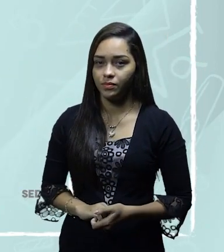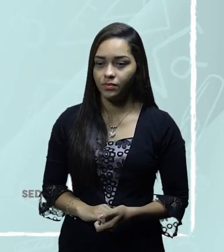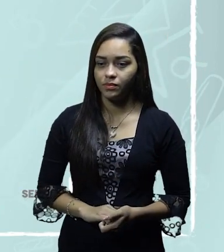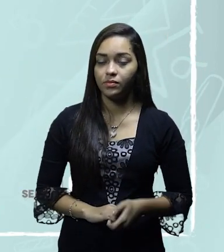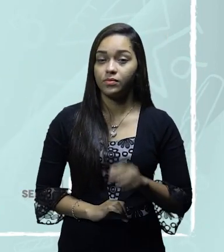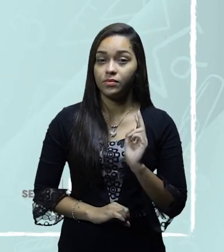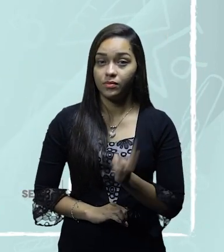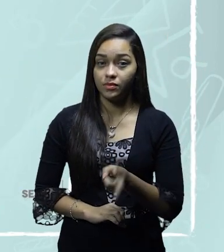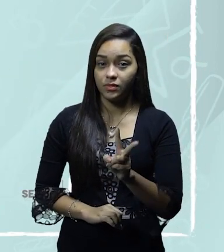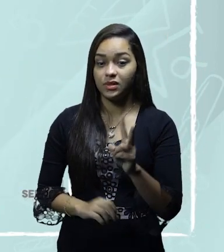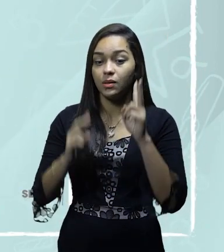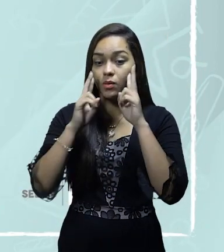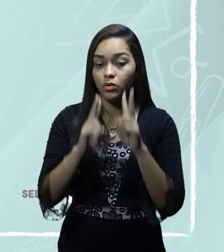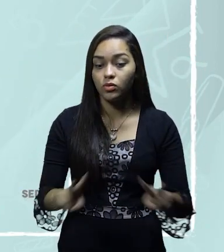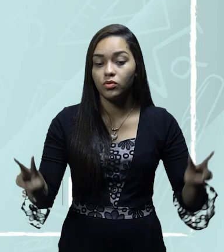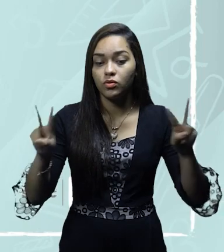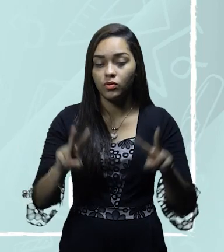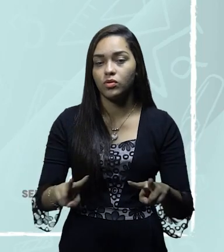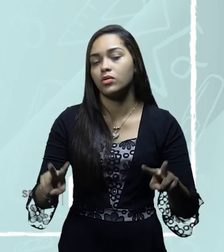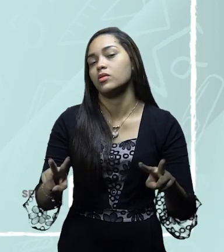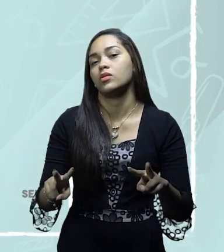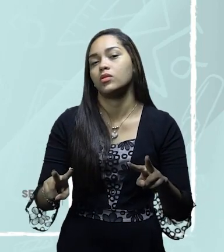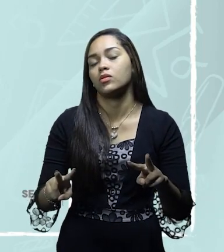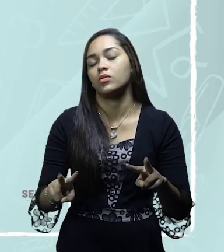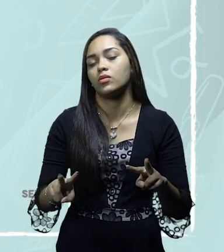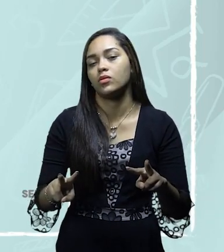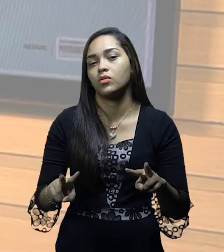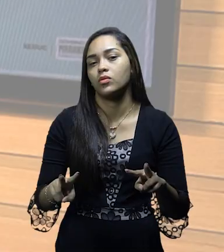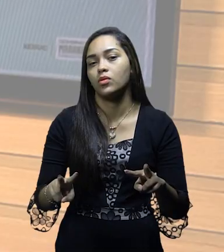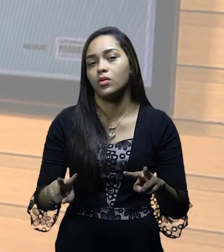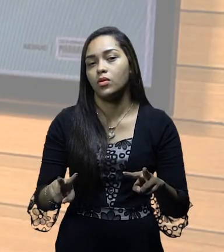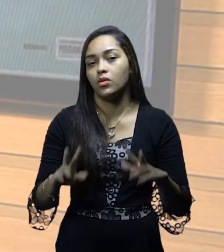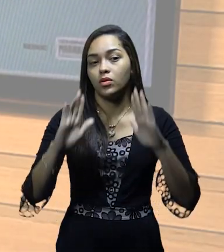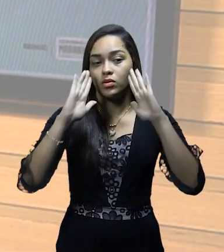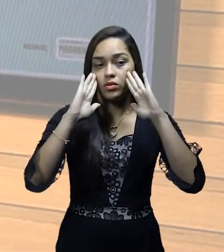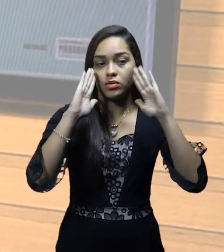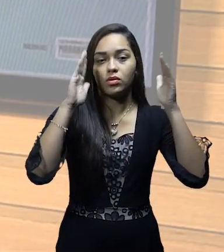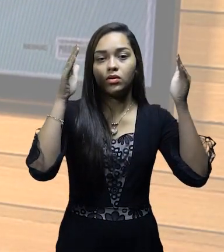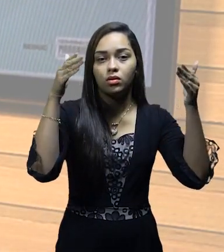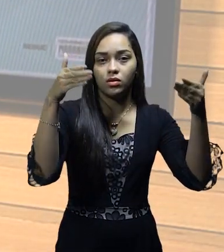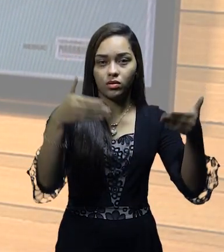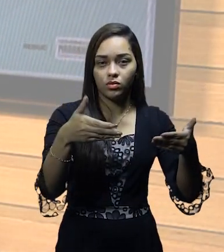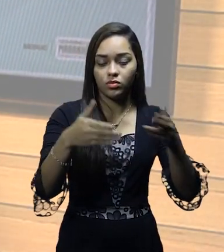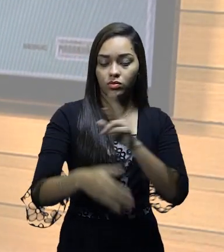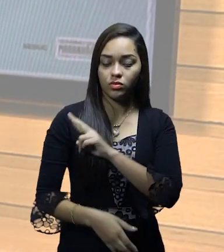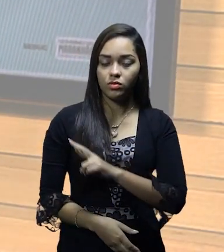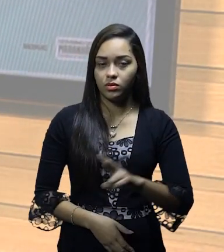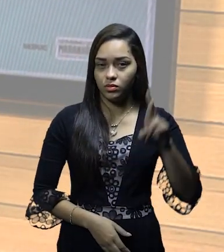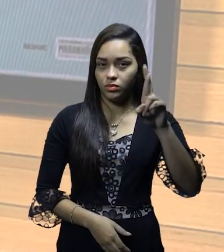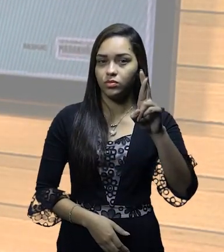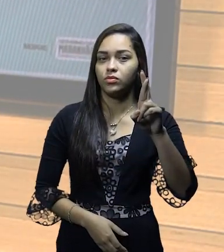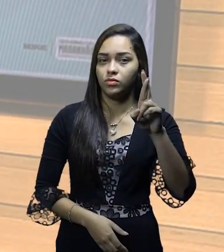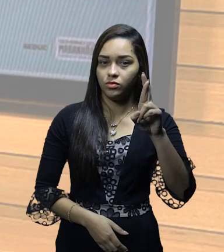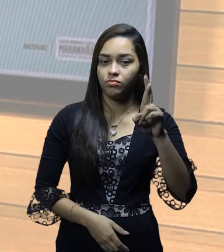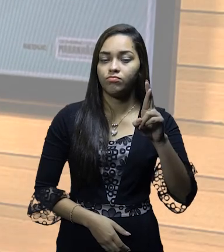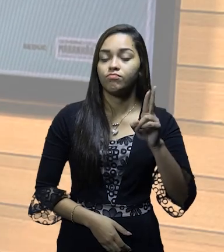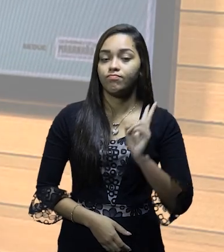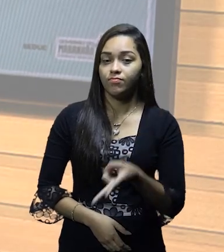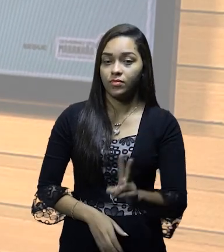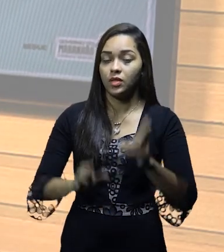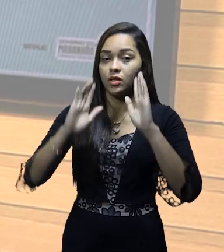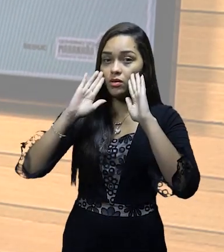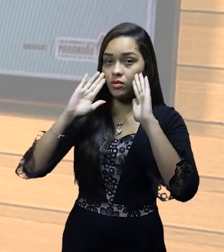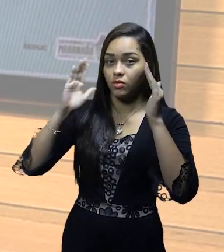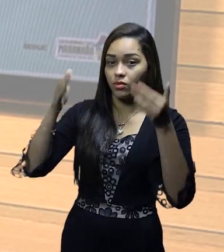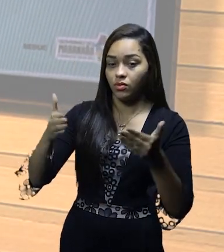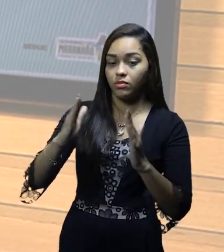época deveriam compreender a realidade que os cerca. Sempre do ponto de vista teocêntrico,